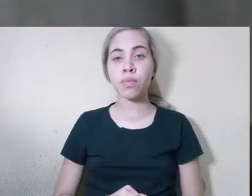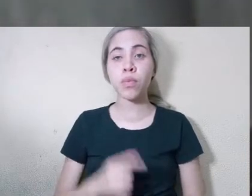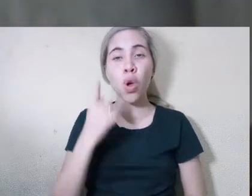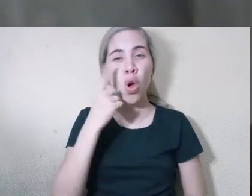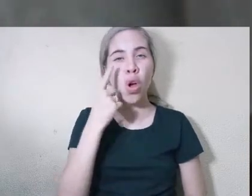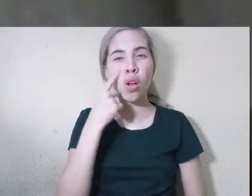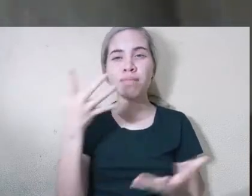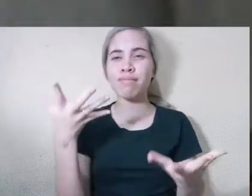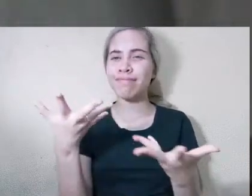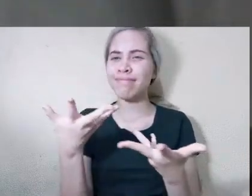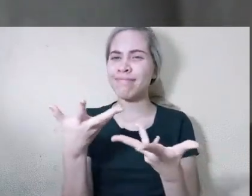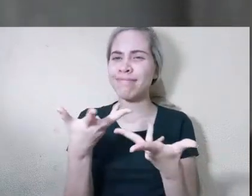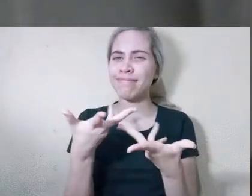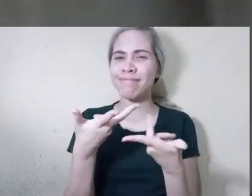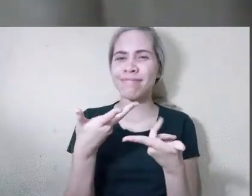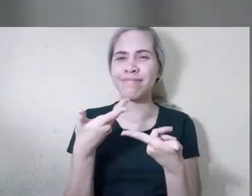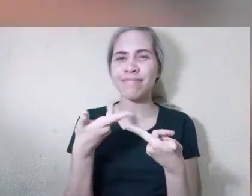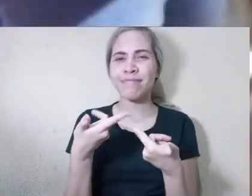Olha que espetáculo, gente.